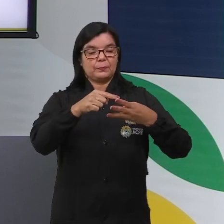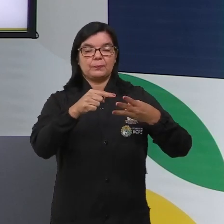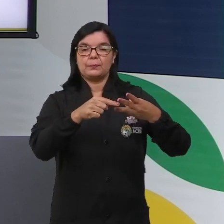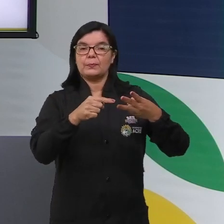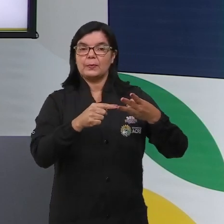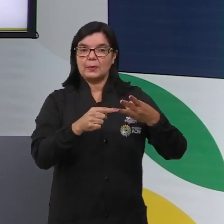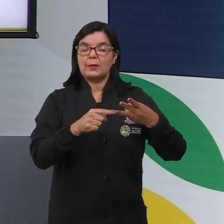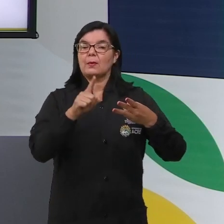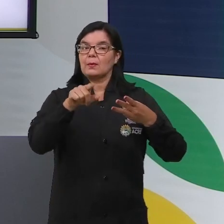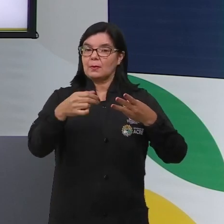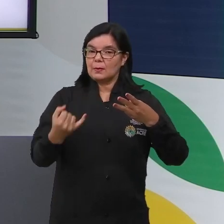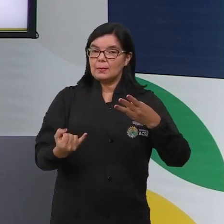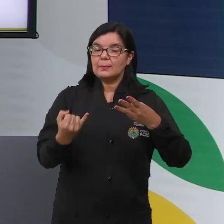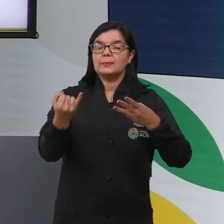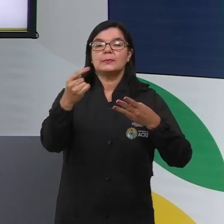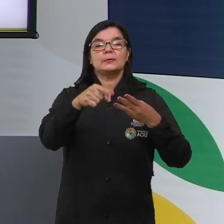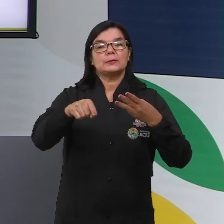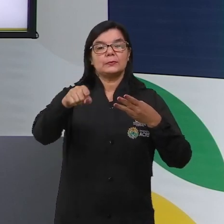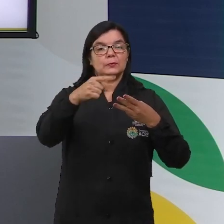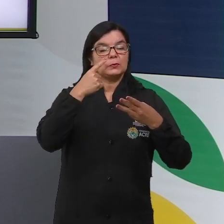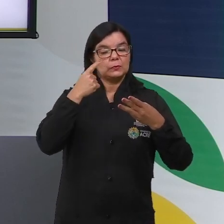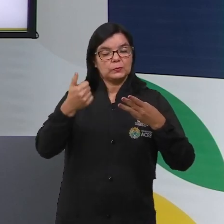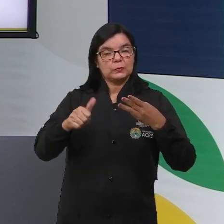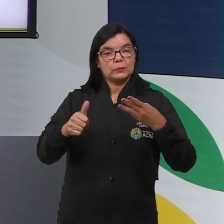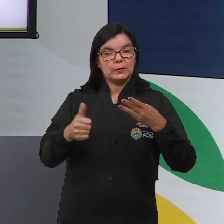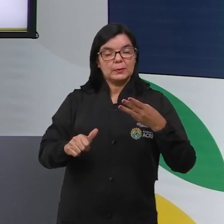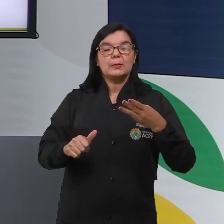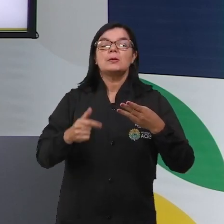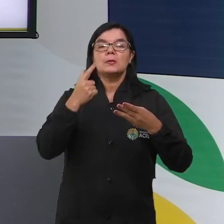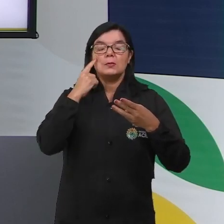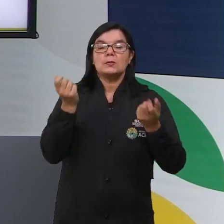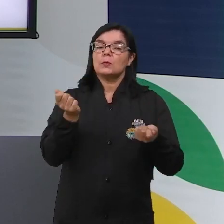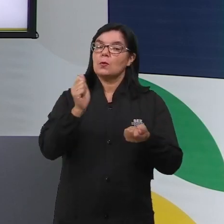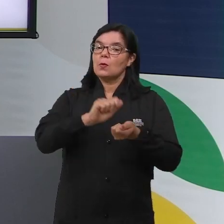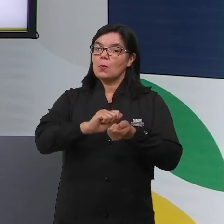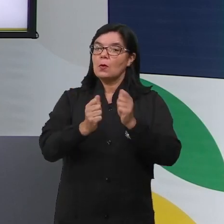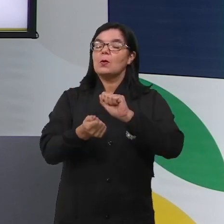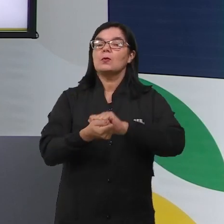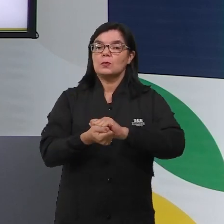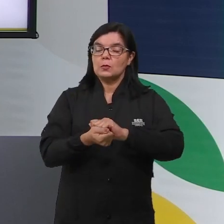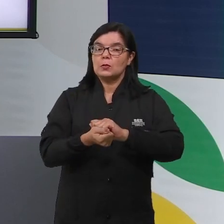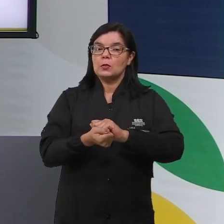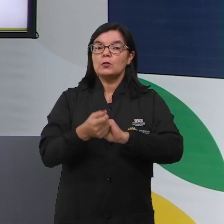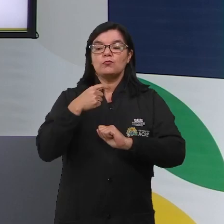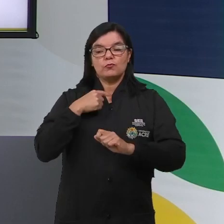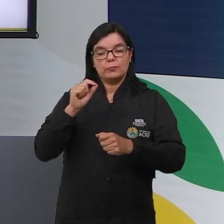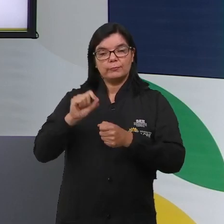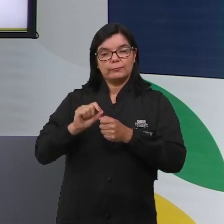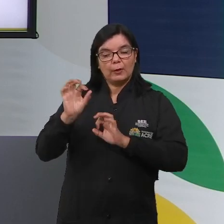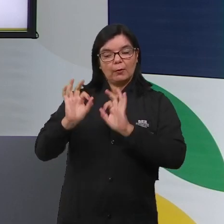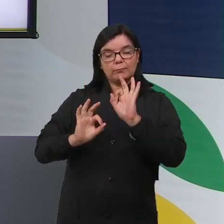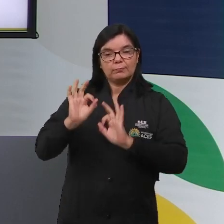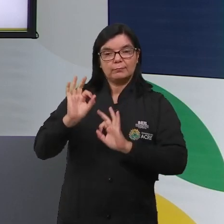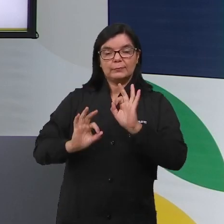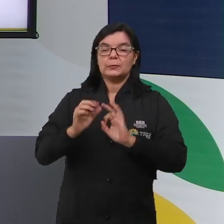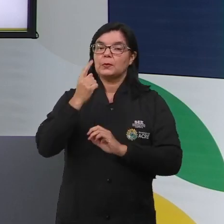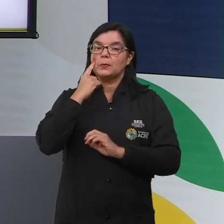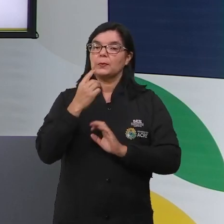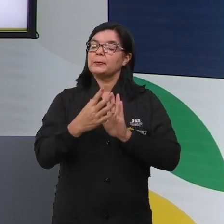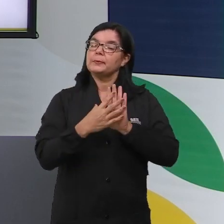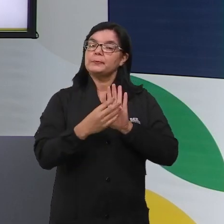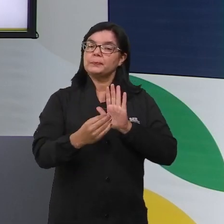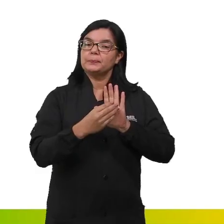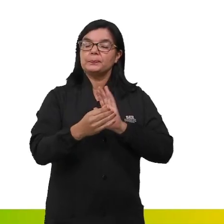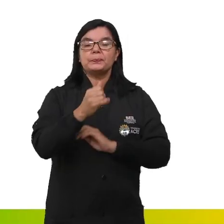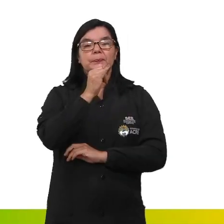falar, ela é importante para que você verifique e se adeque ao momento ali de produção do seu texto oral. Olha os exemplos que eu